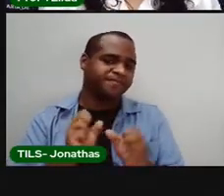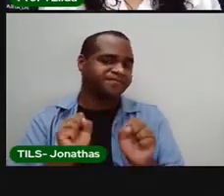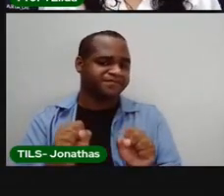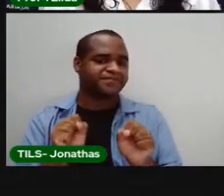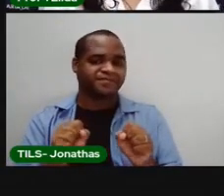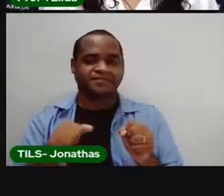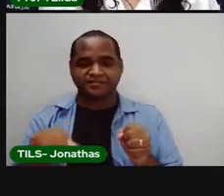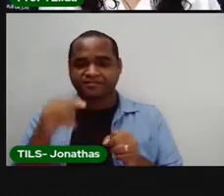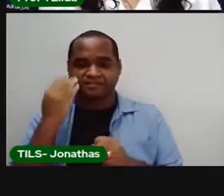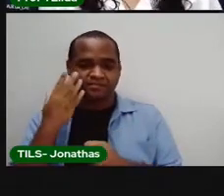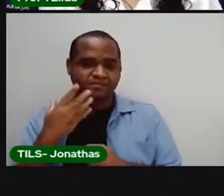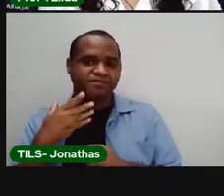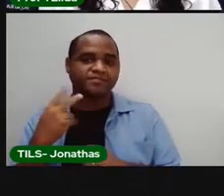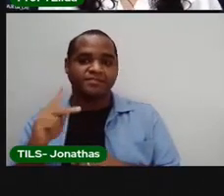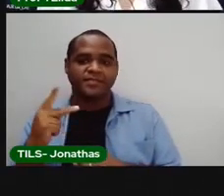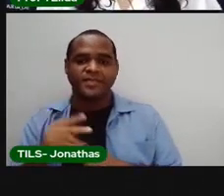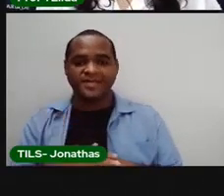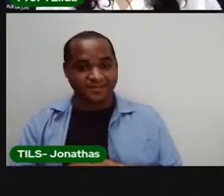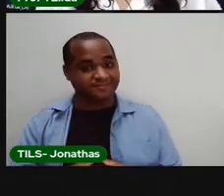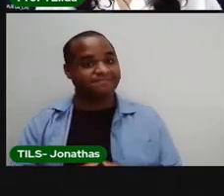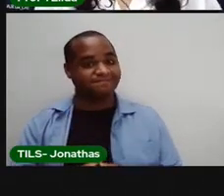de criança.